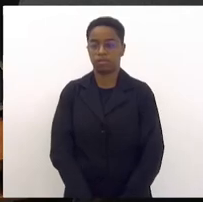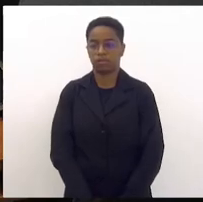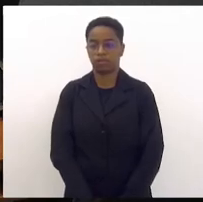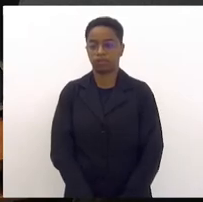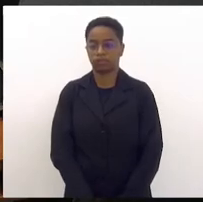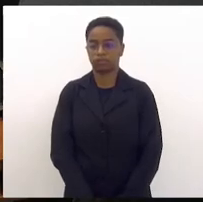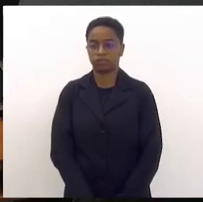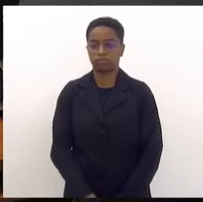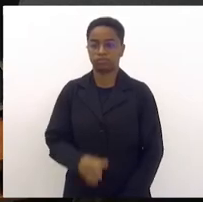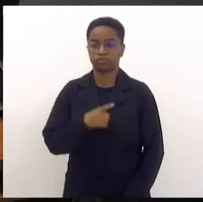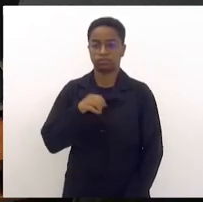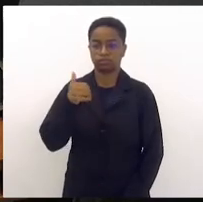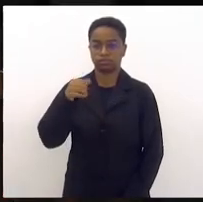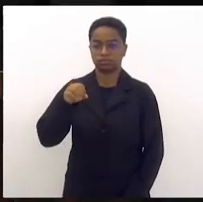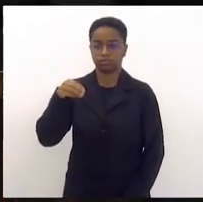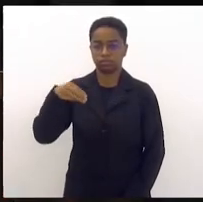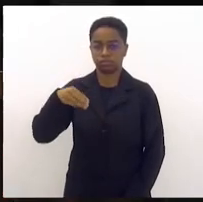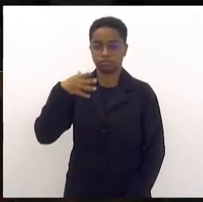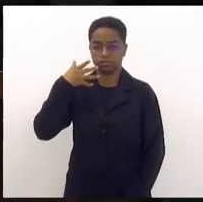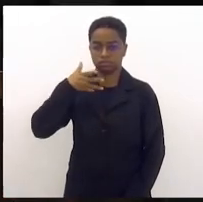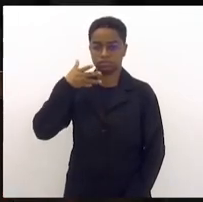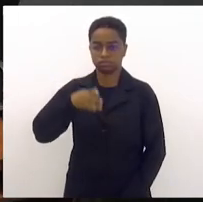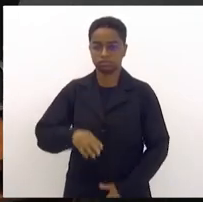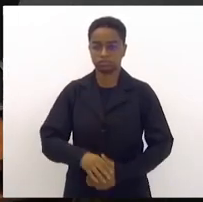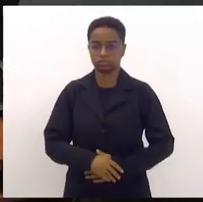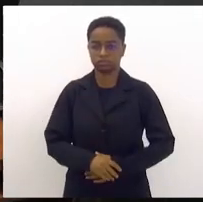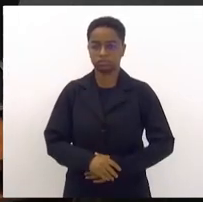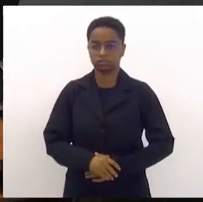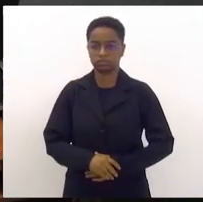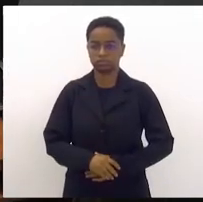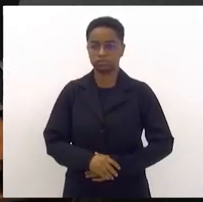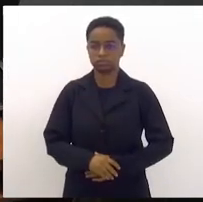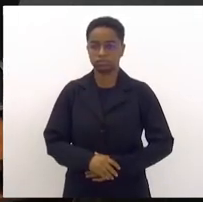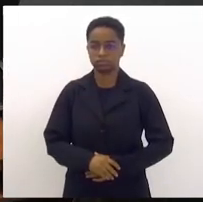Vossa Excelência dispõe de 10 minutos no tempo regimental.